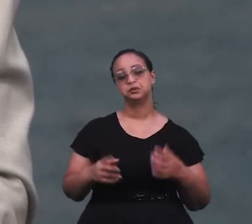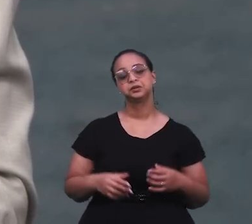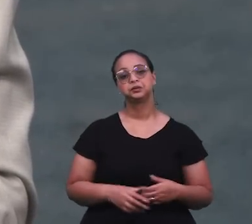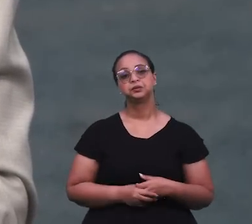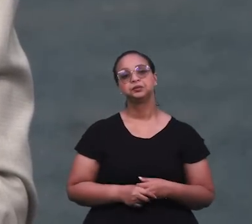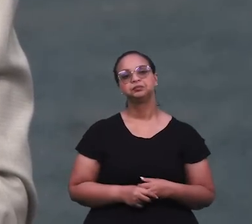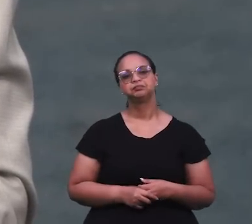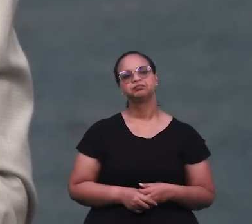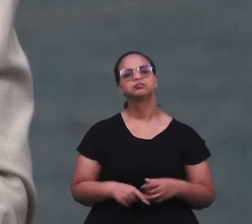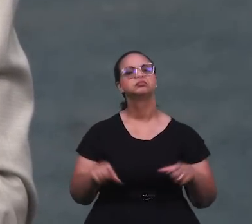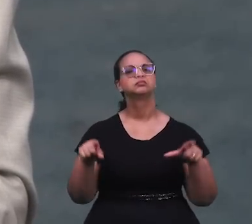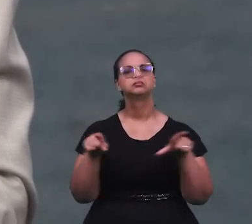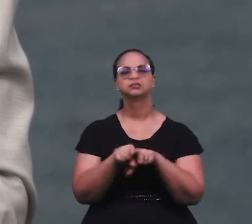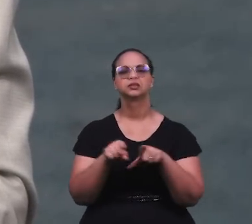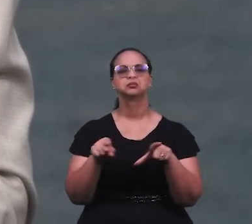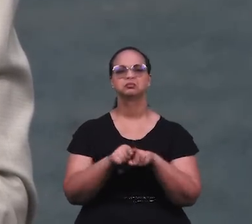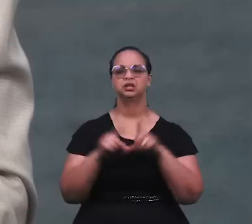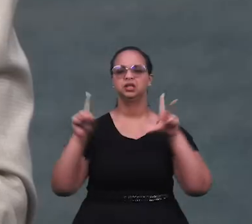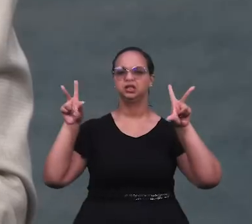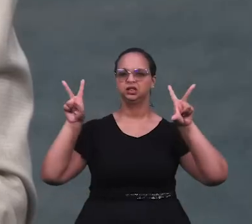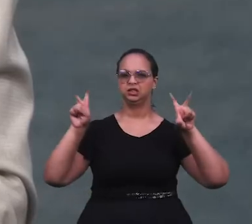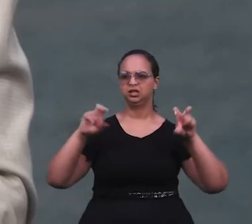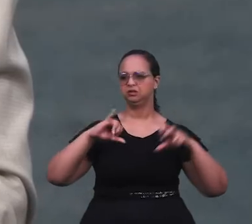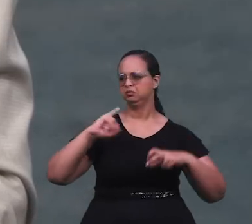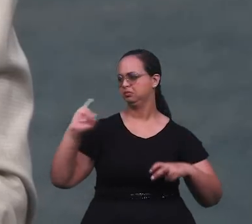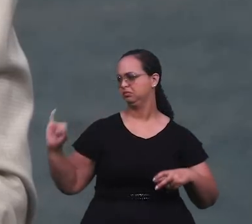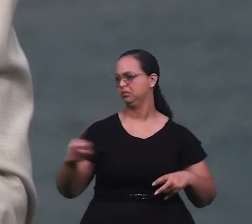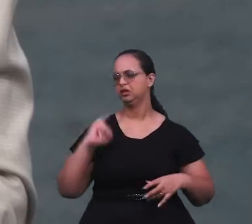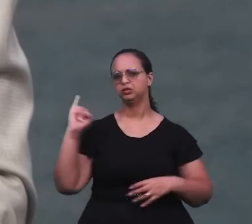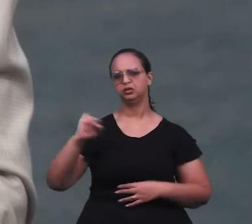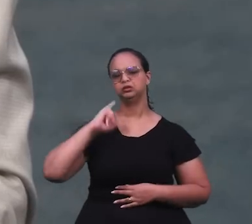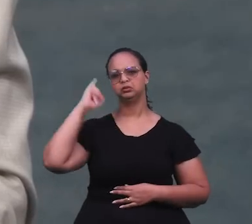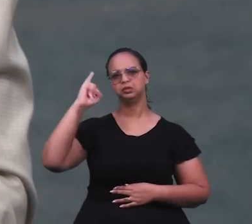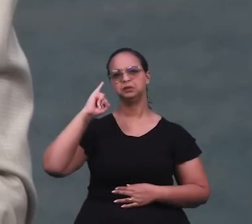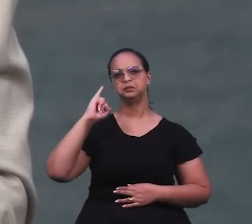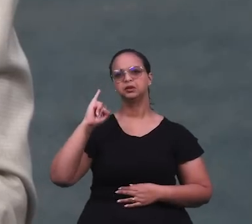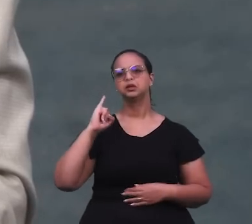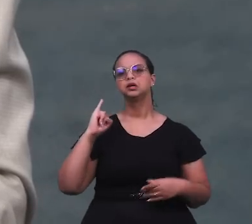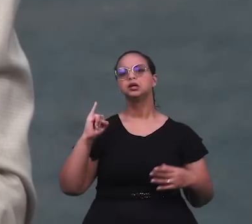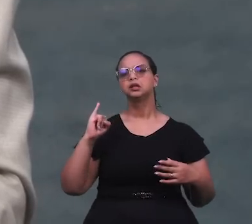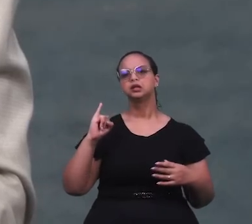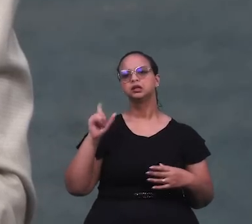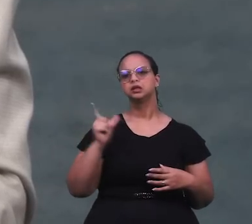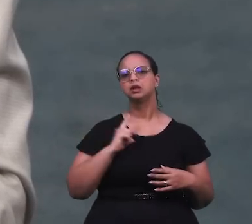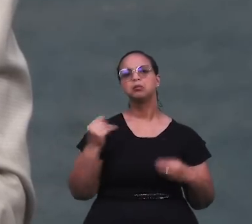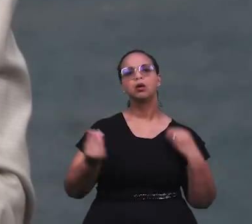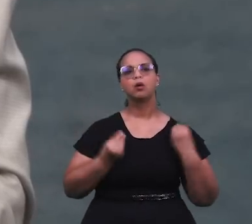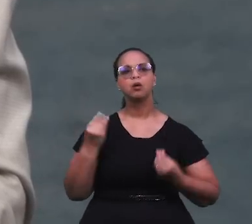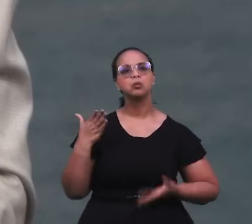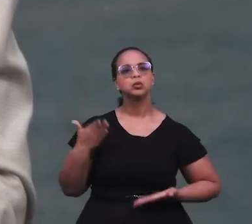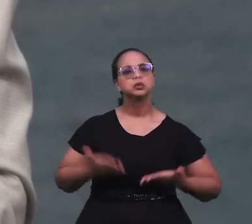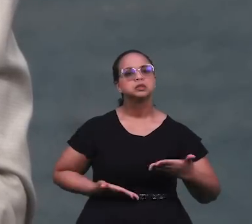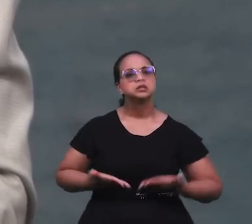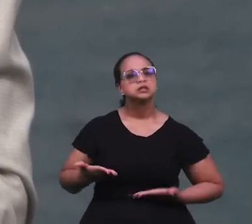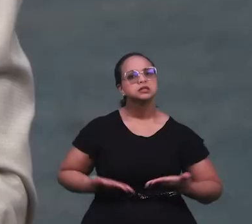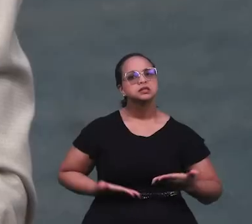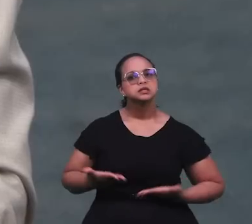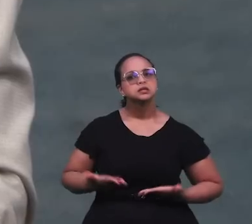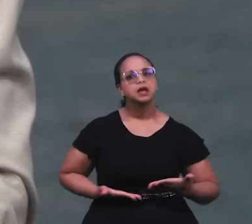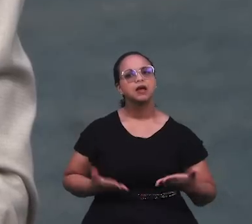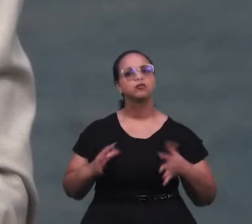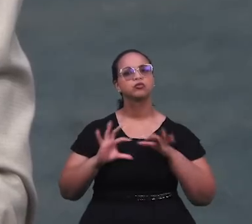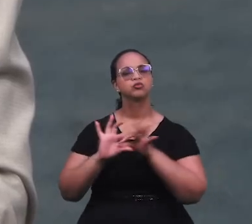né? E, sobretudo, um tema importante para a nossa condição de servos,